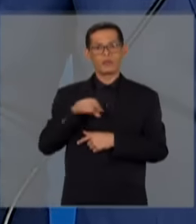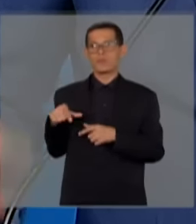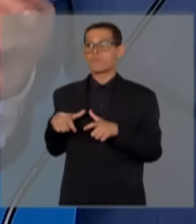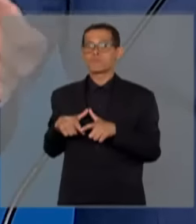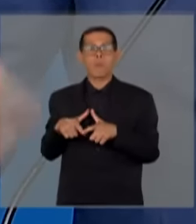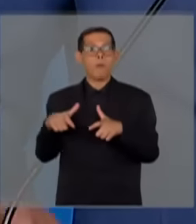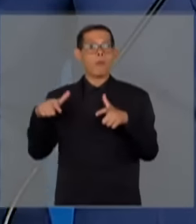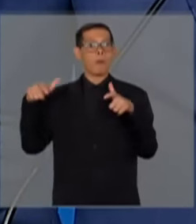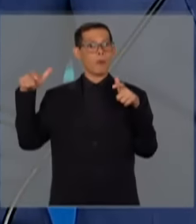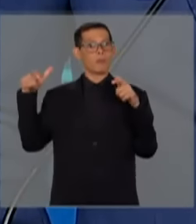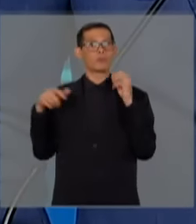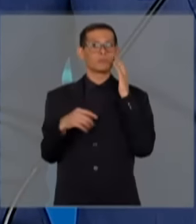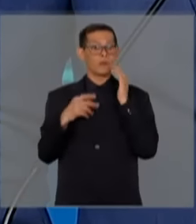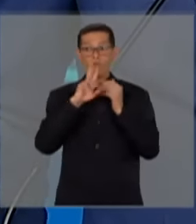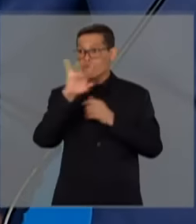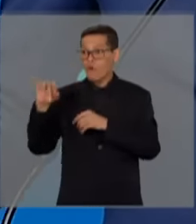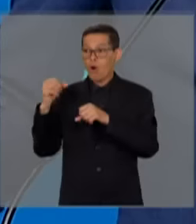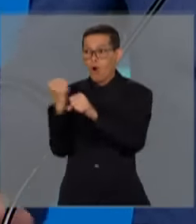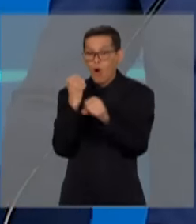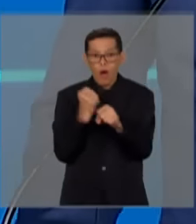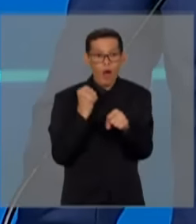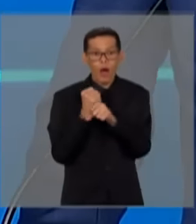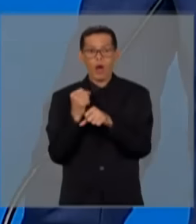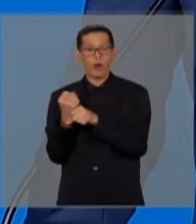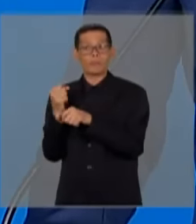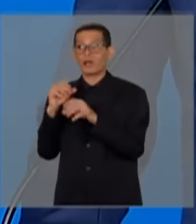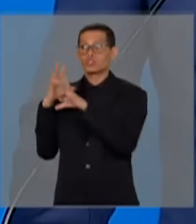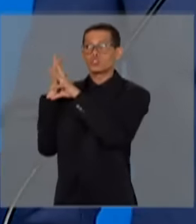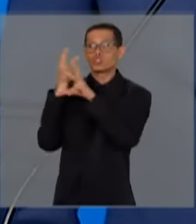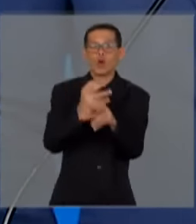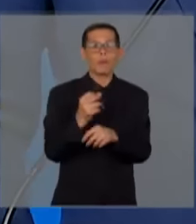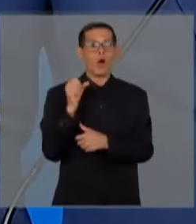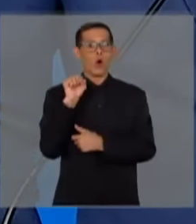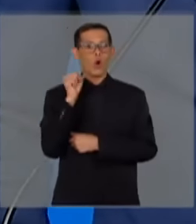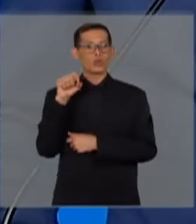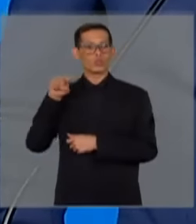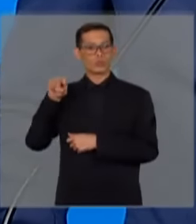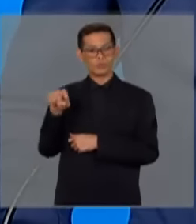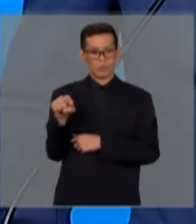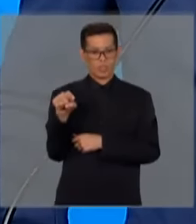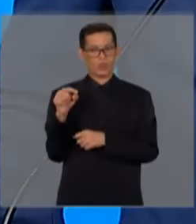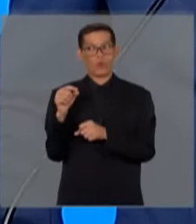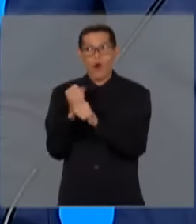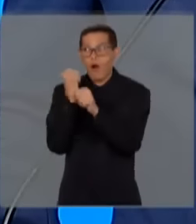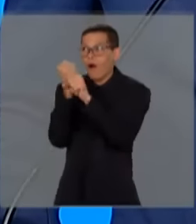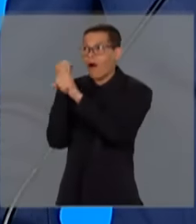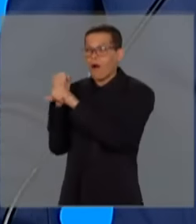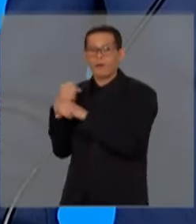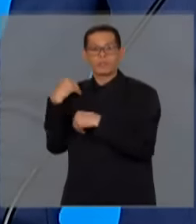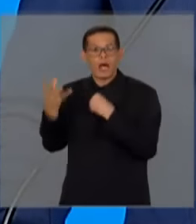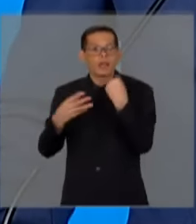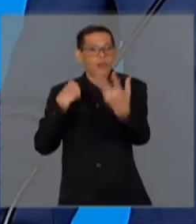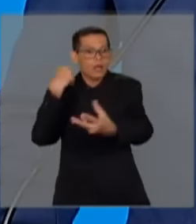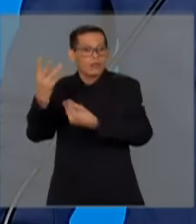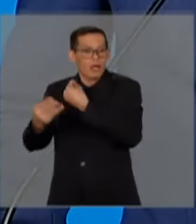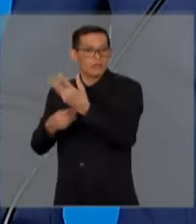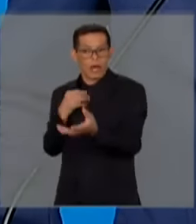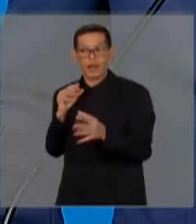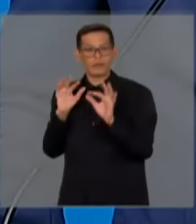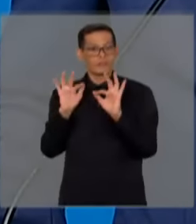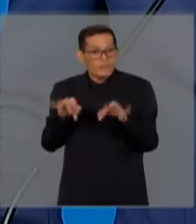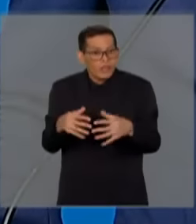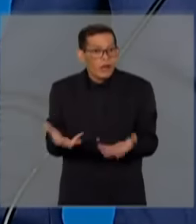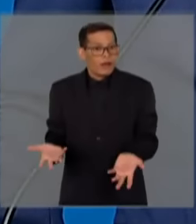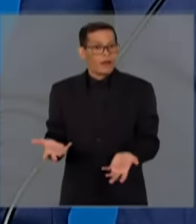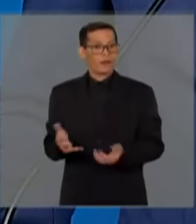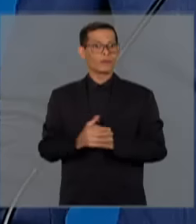entregar mais de 8.000 obras ninguém faz 8.000 obras no no último ano eu comecei desde cedo fazer as obras maior programa de recapeamento